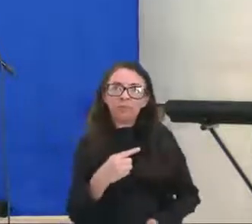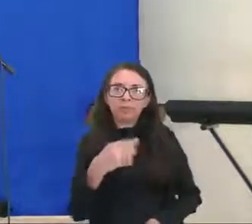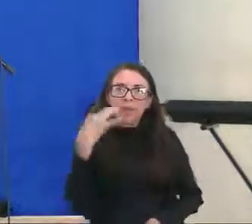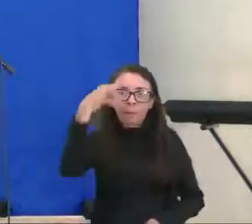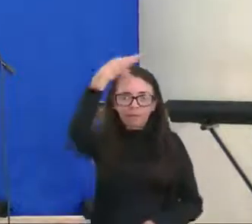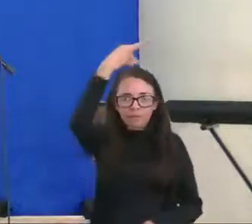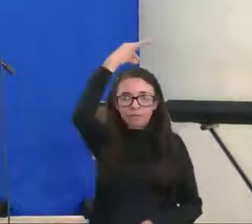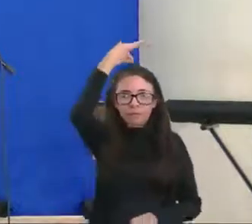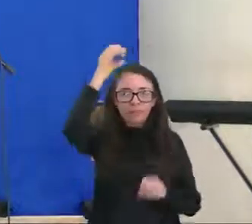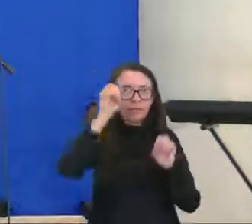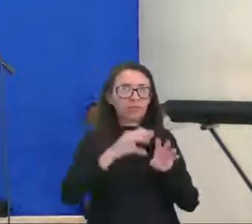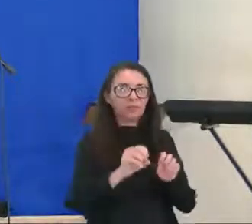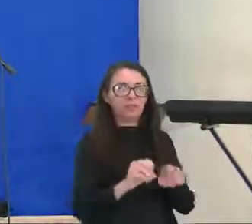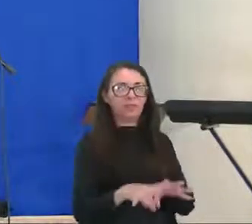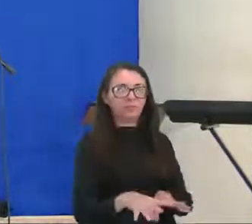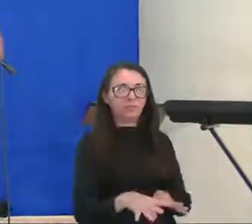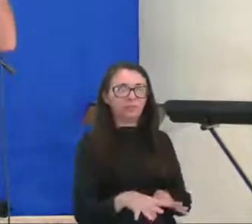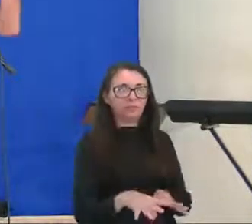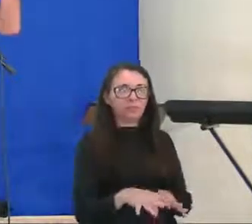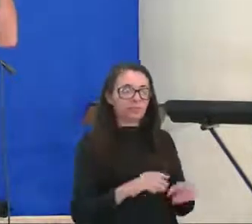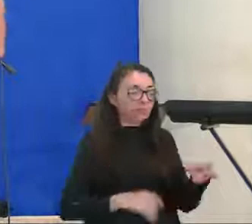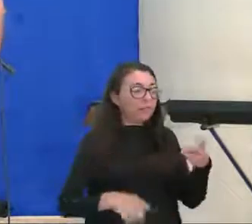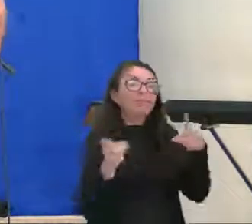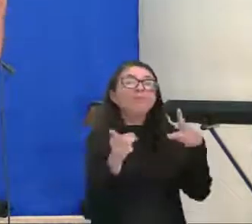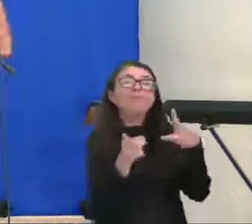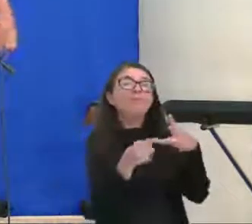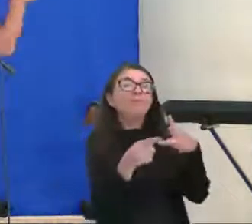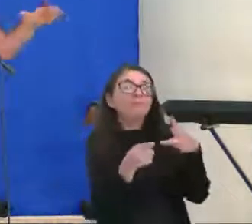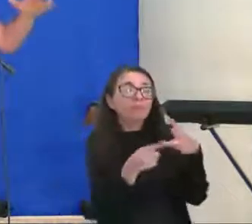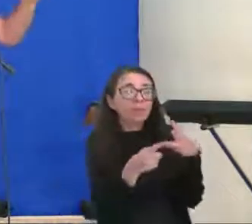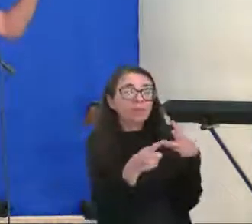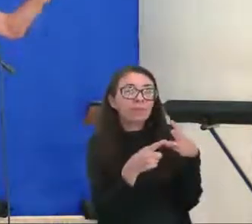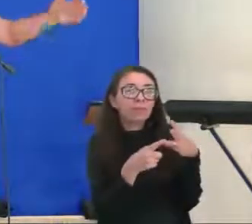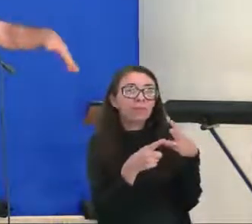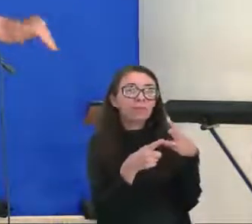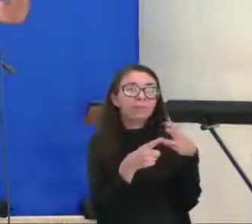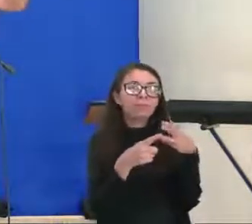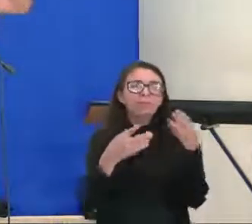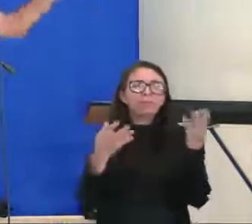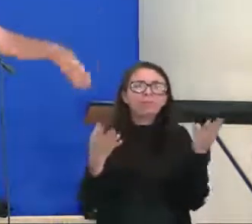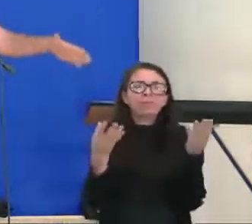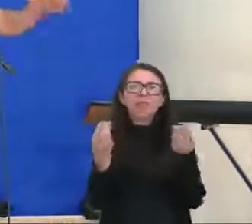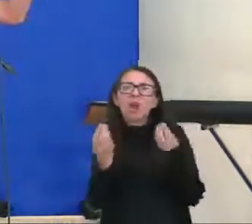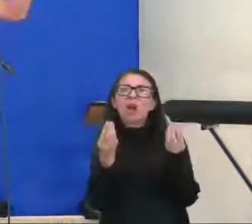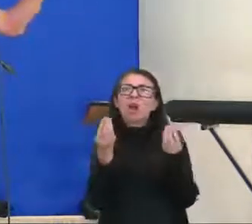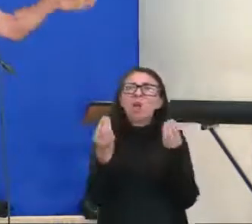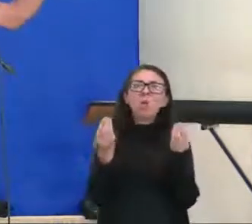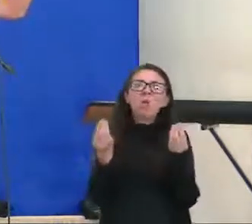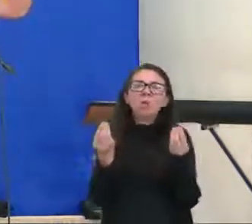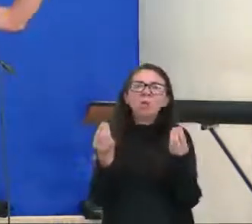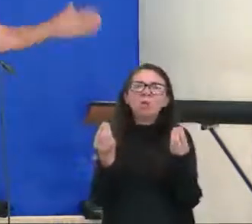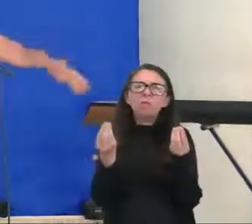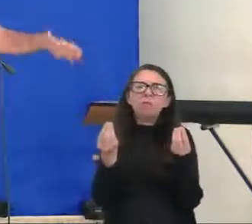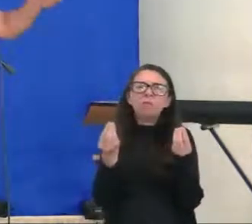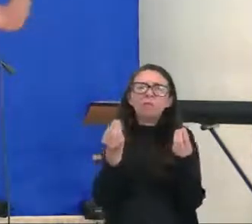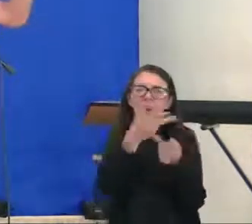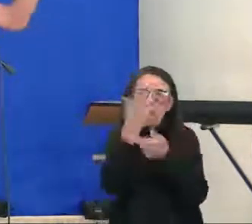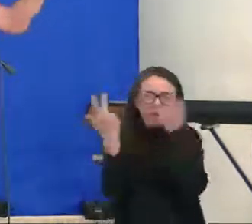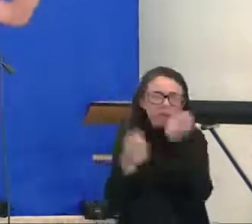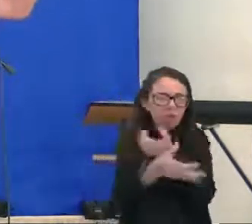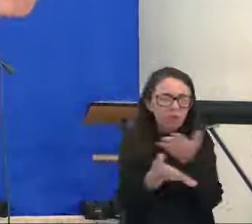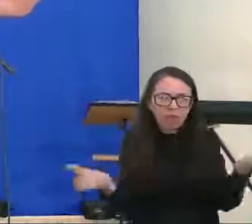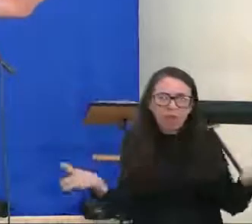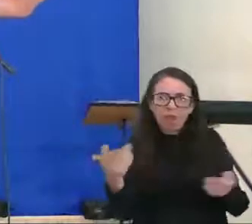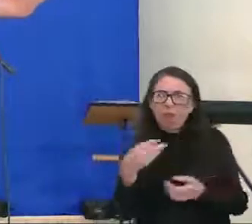acontecia? Quer dizer, com a ação do sobrenatural na vida desses profetas, desses reis, dessas pessoas escolhidas por Deus para